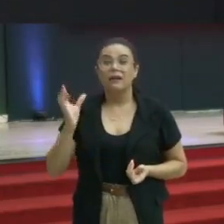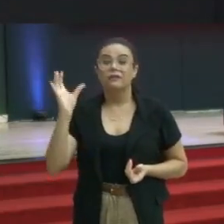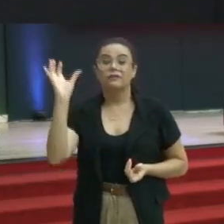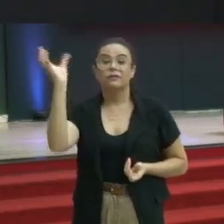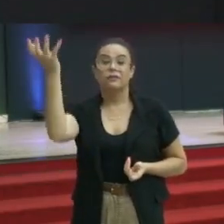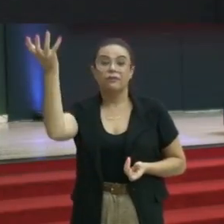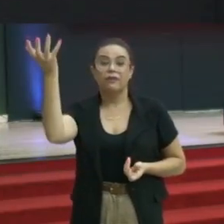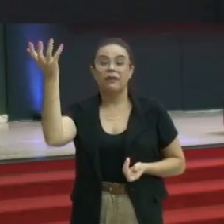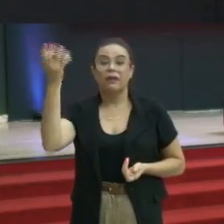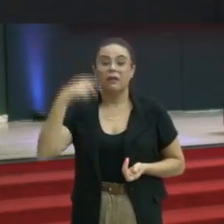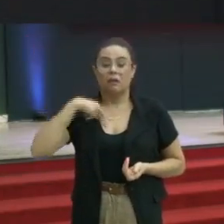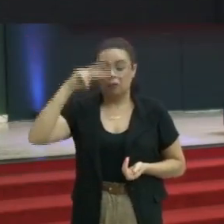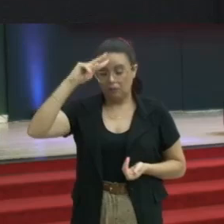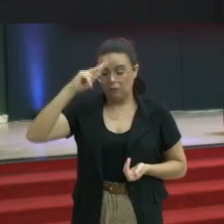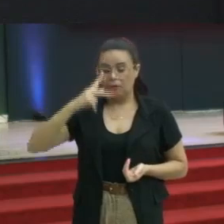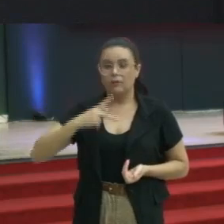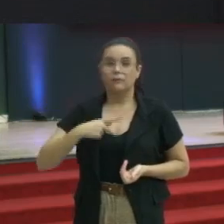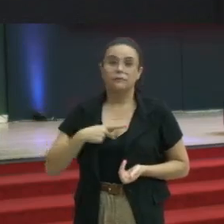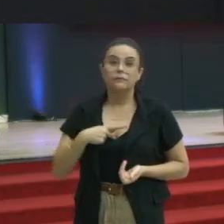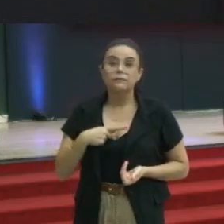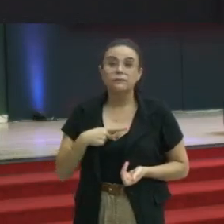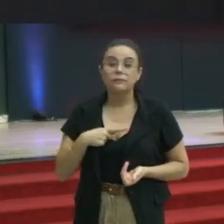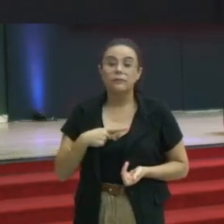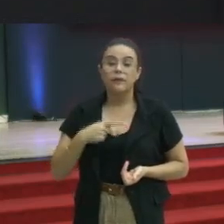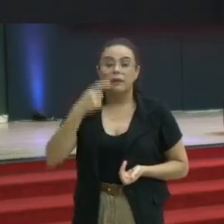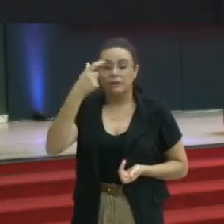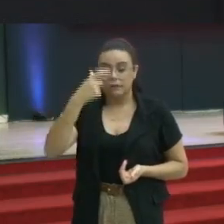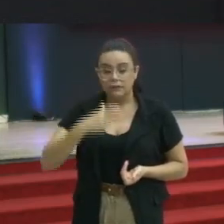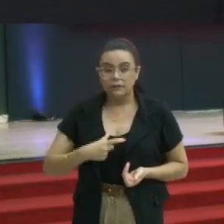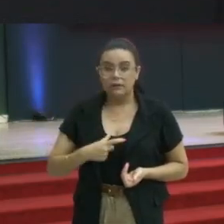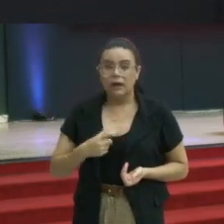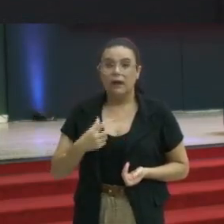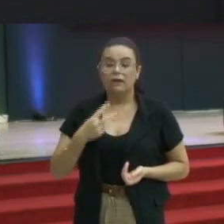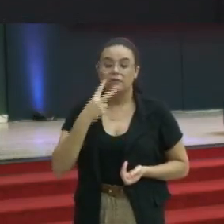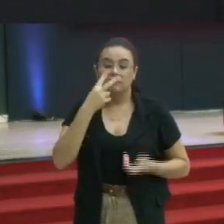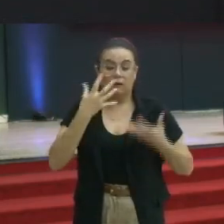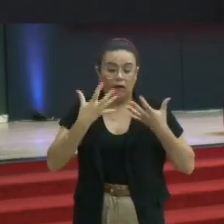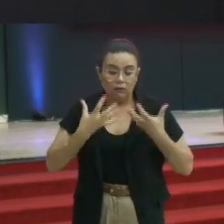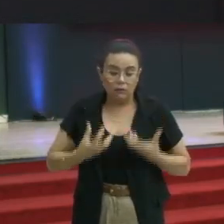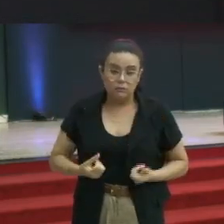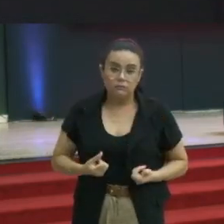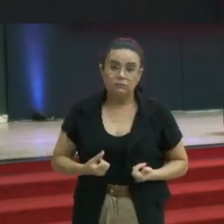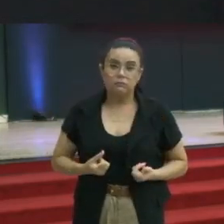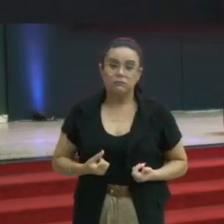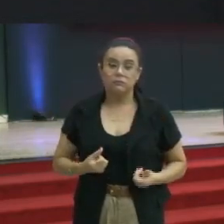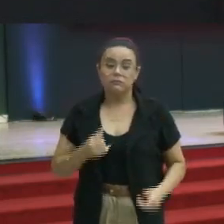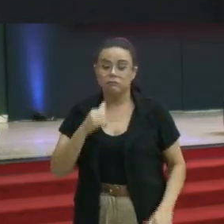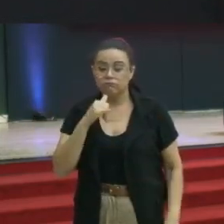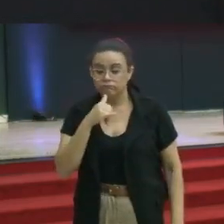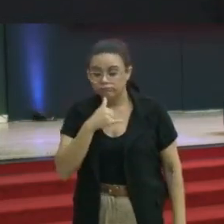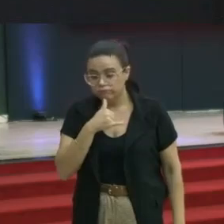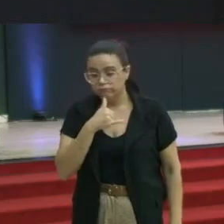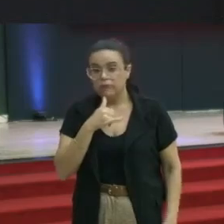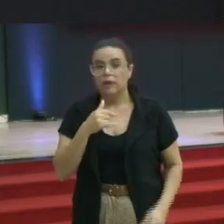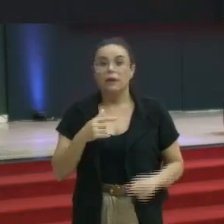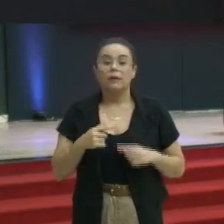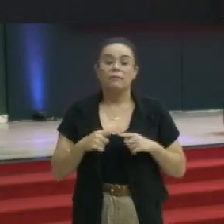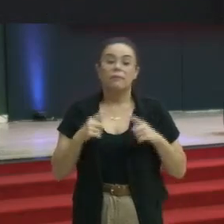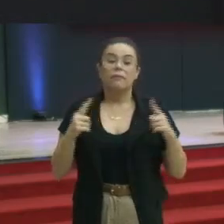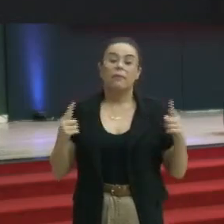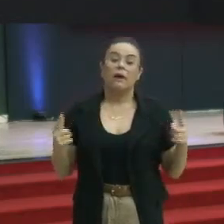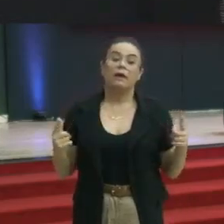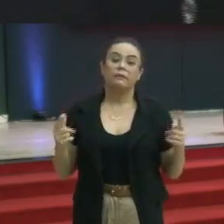do seu jeito. Você se cansa, você se frustra. Irmãos, isto